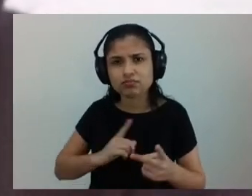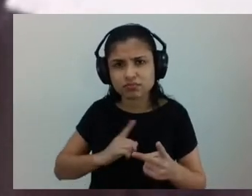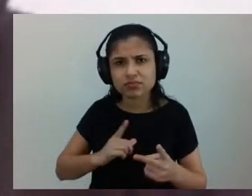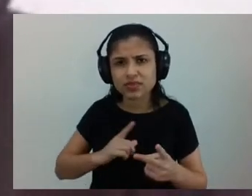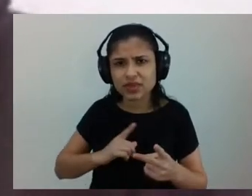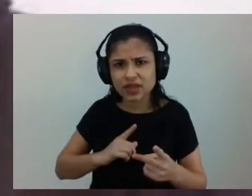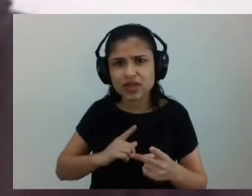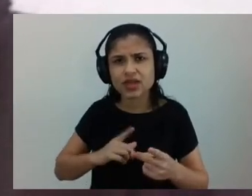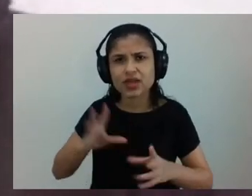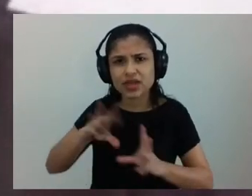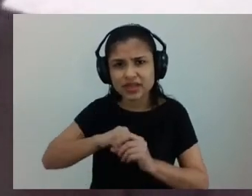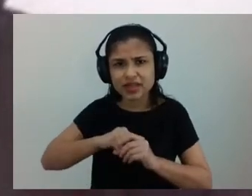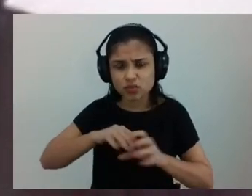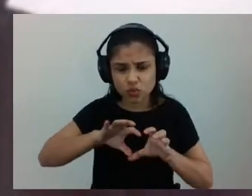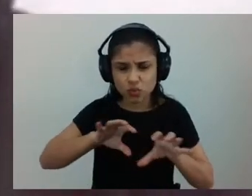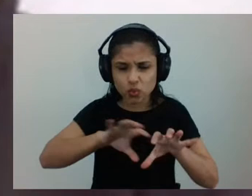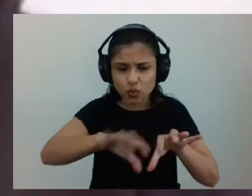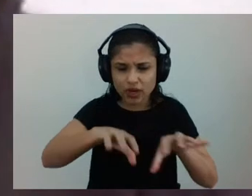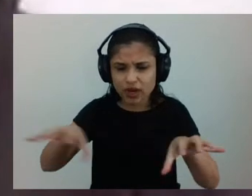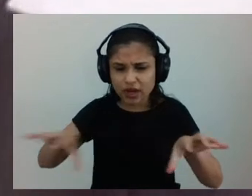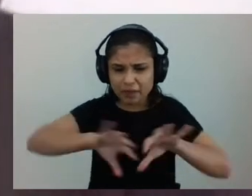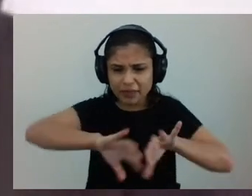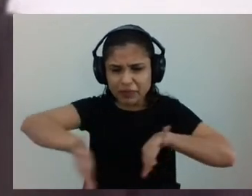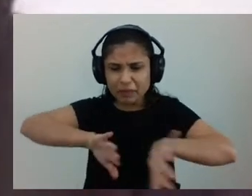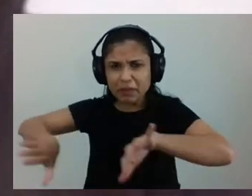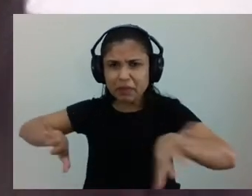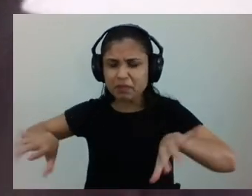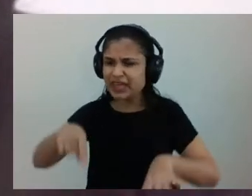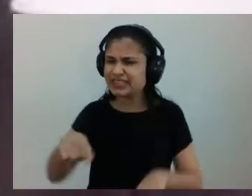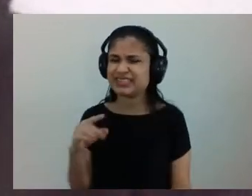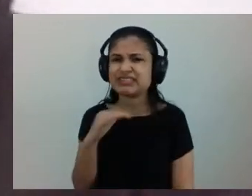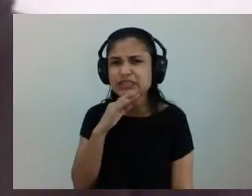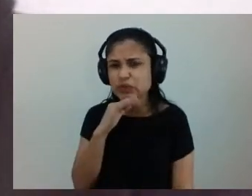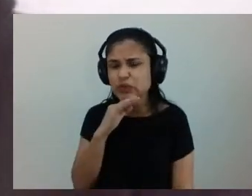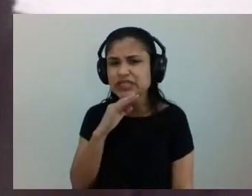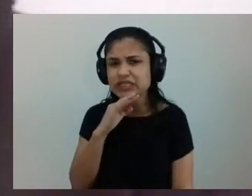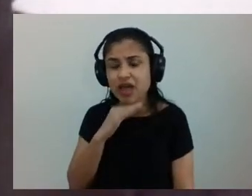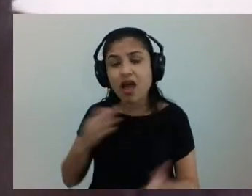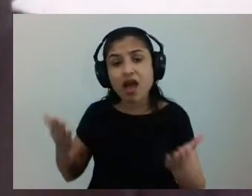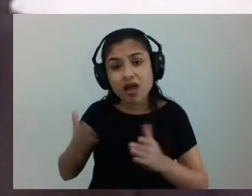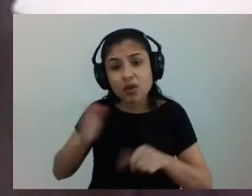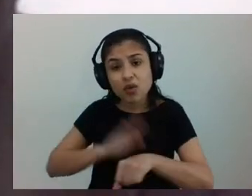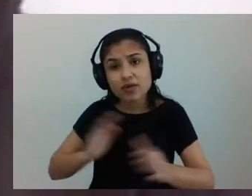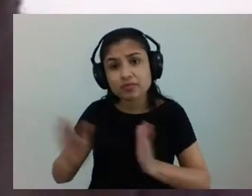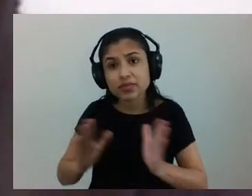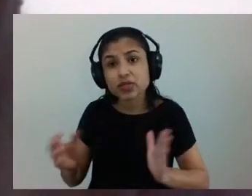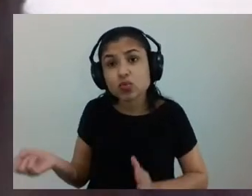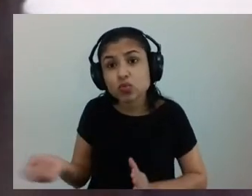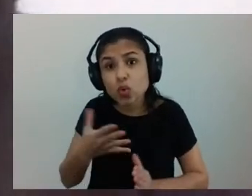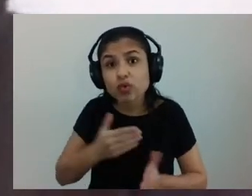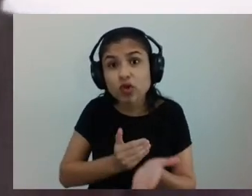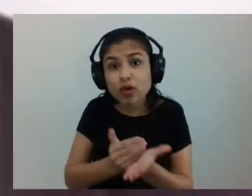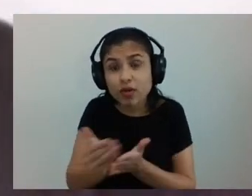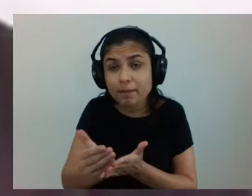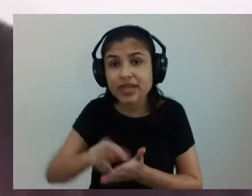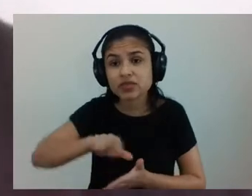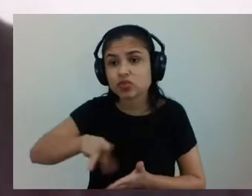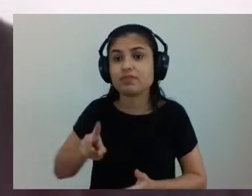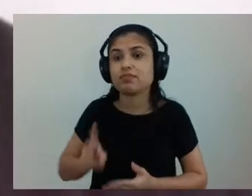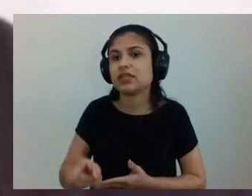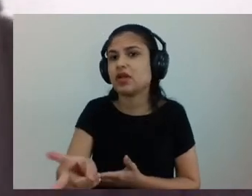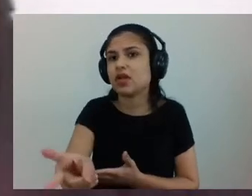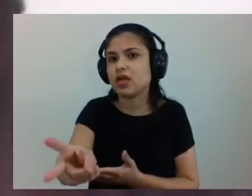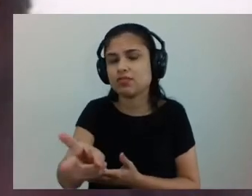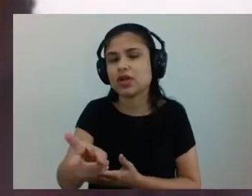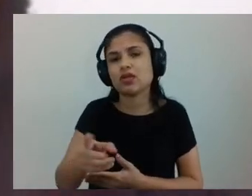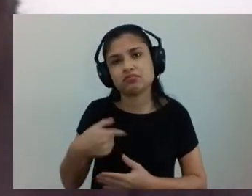para a gente. Novos tempos começaram e vão ficar para sempre. Eu não espero que tenha pós-pandemia. A gente pode baixar a